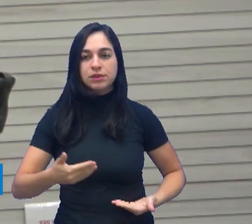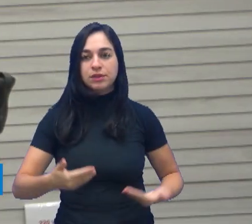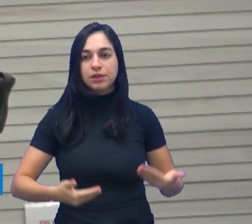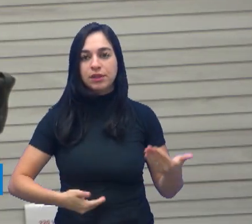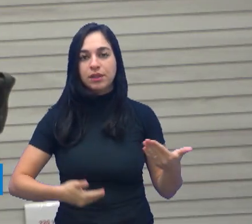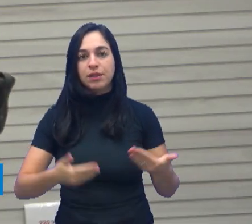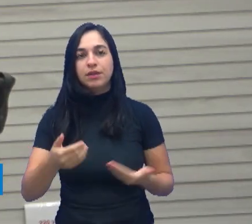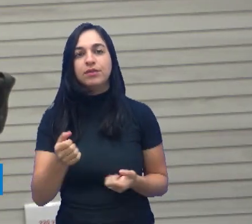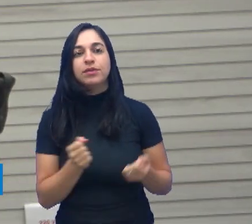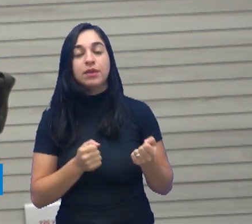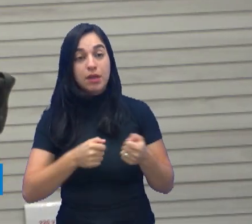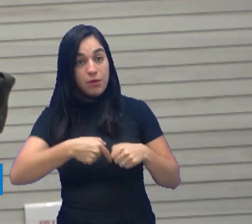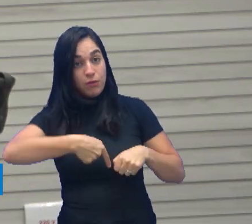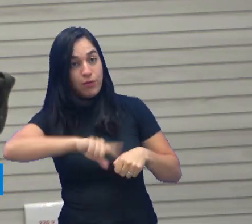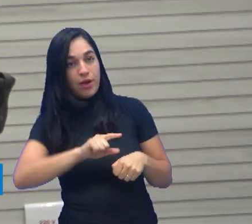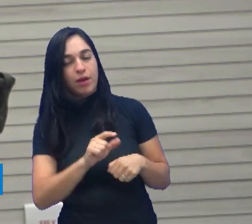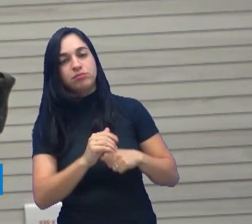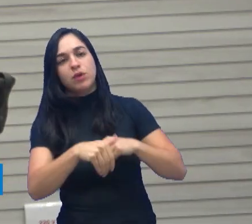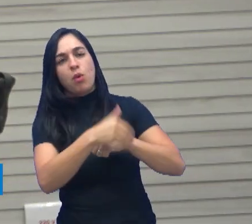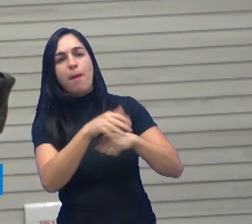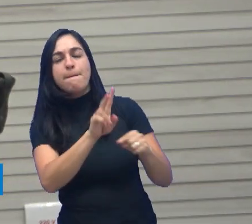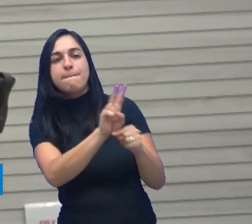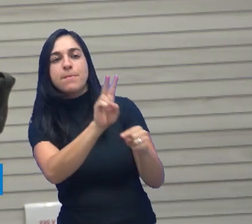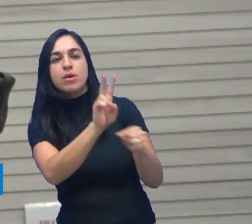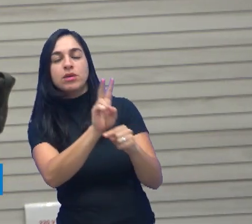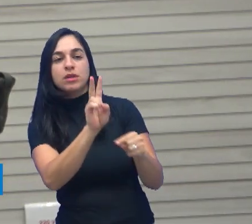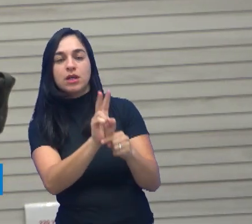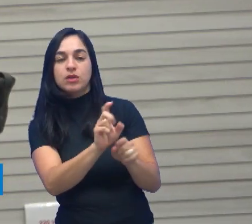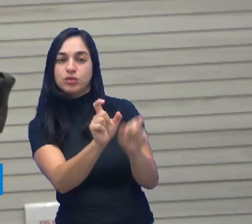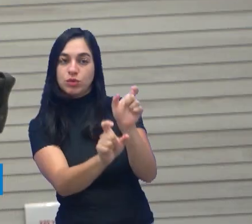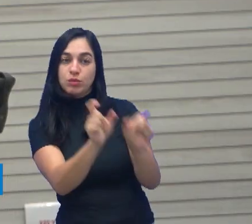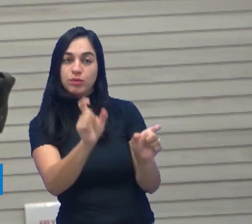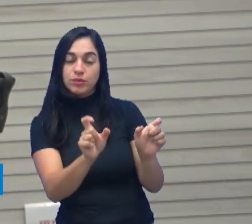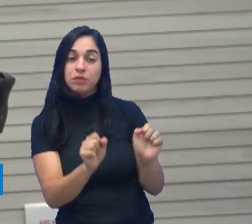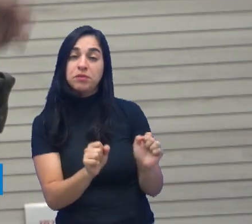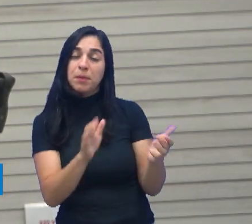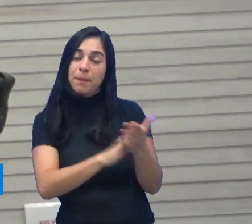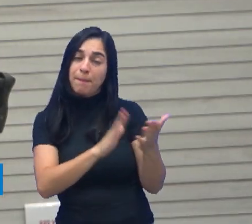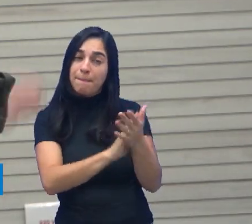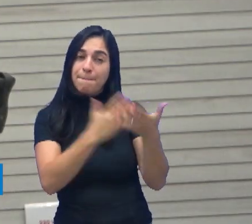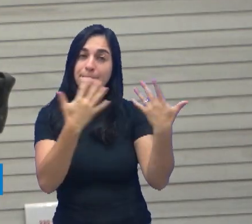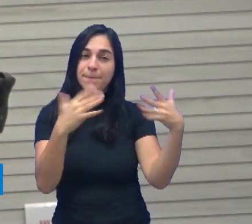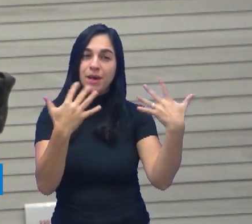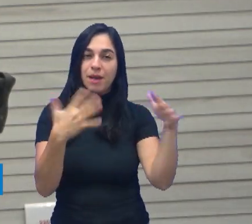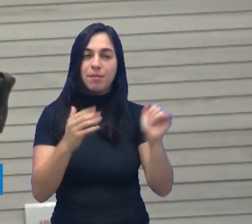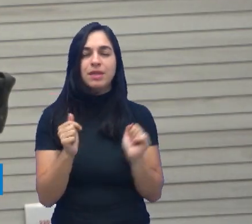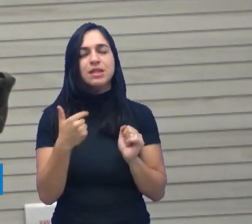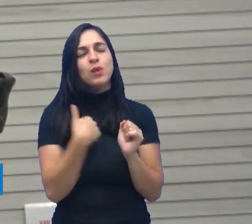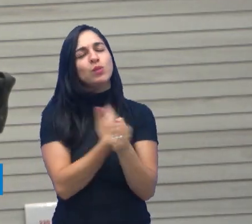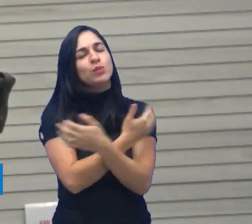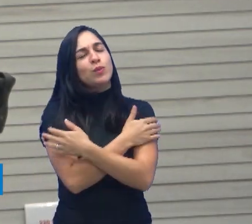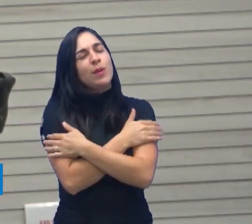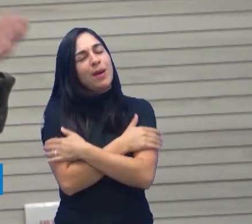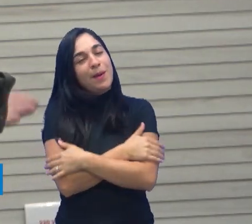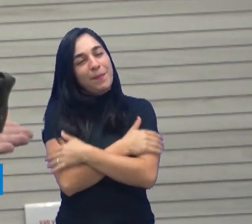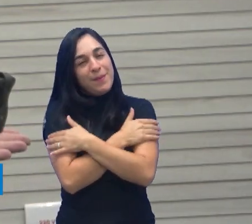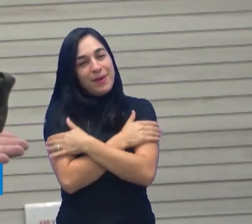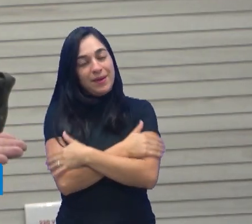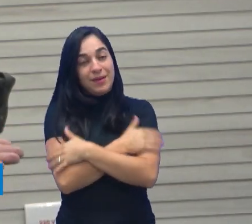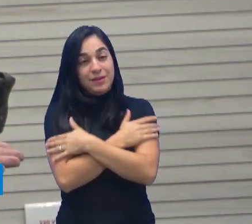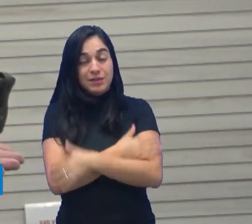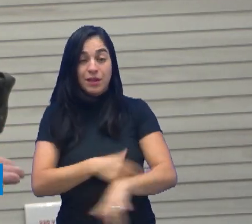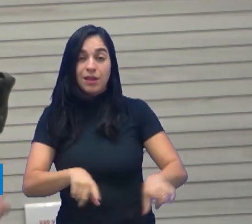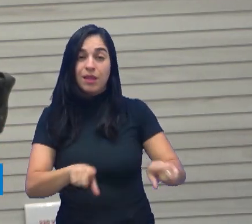rua para proteger e servir a população. Então, parabéns a vocês, o meu abraço, e também